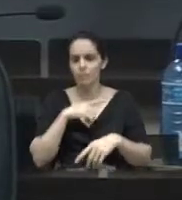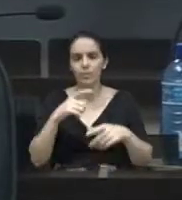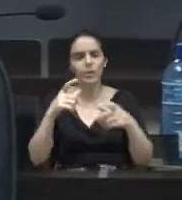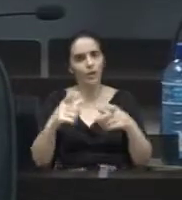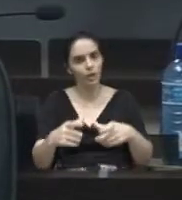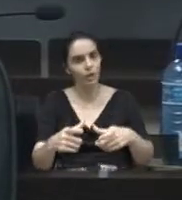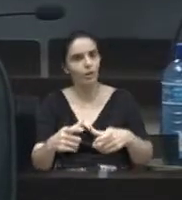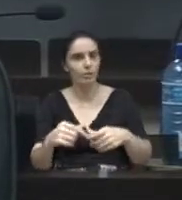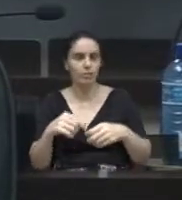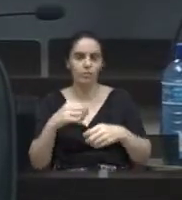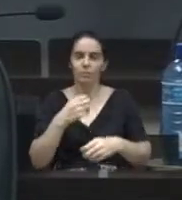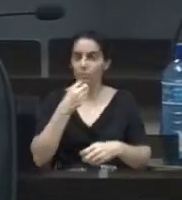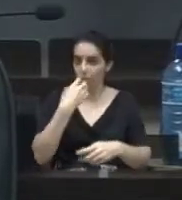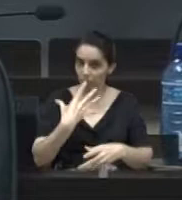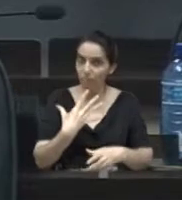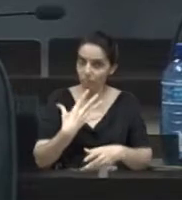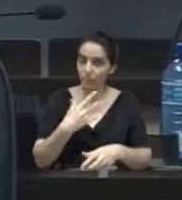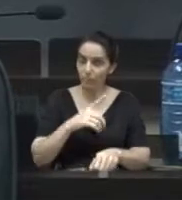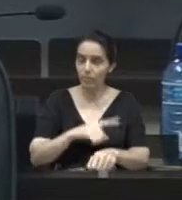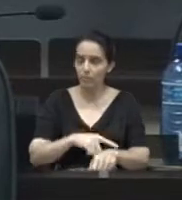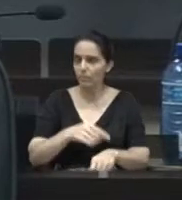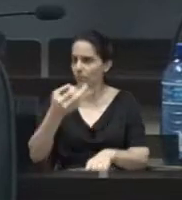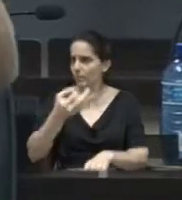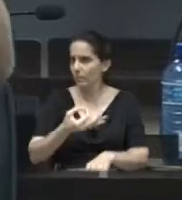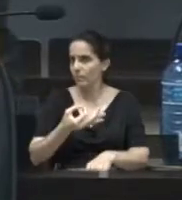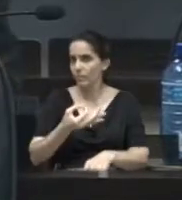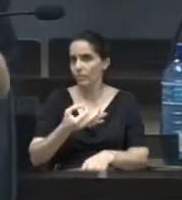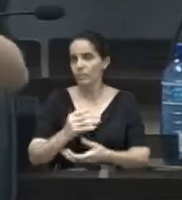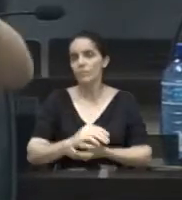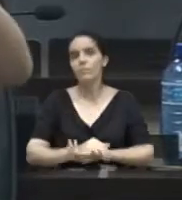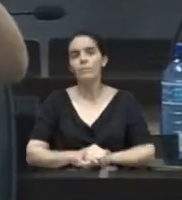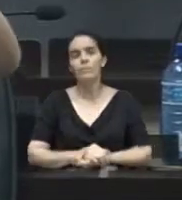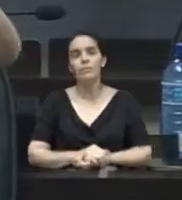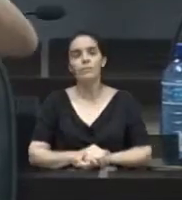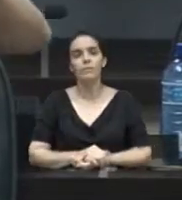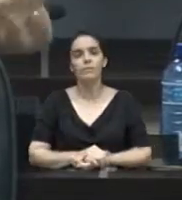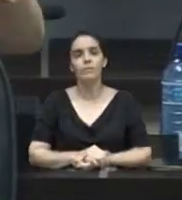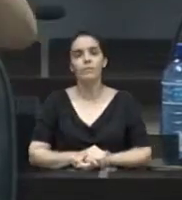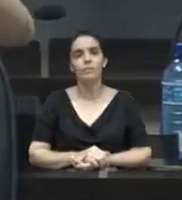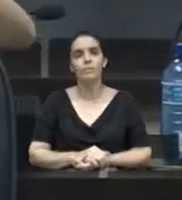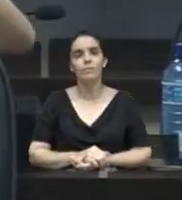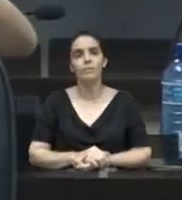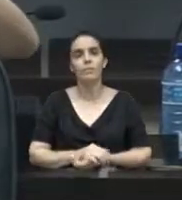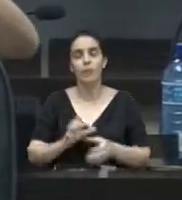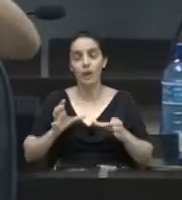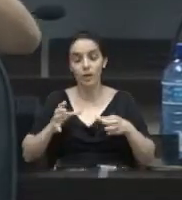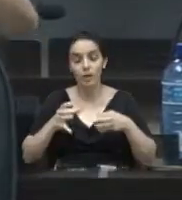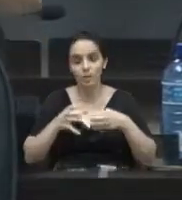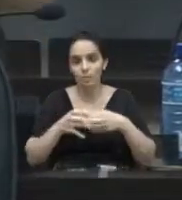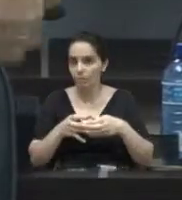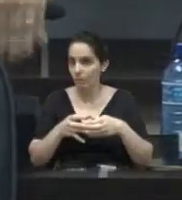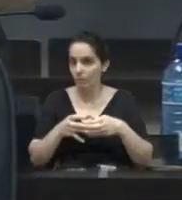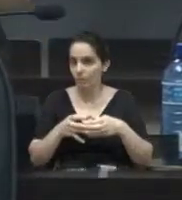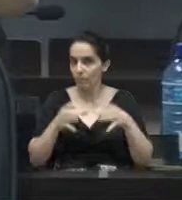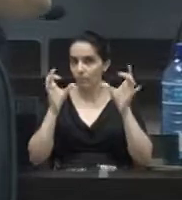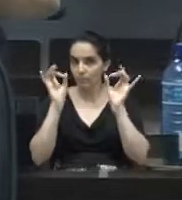espalhados pela cidade. Nós temos alguns que estão realmente já com o horário fixado, que a própria comunidade, em especial o entorno, aquelas pessoas